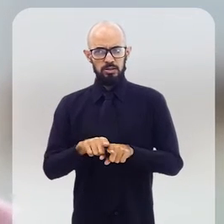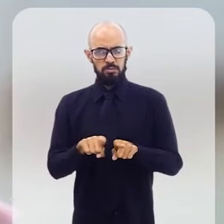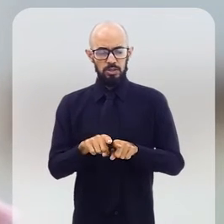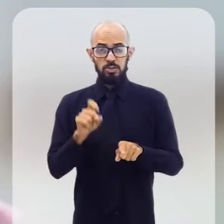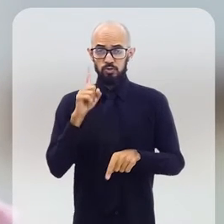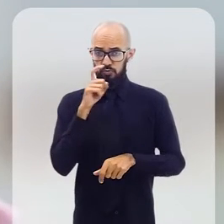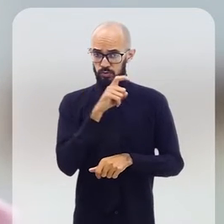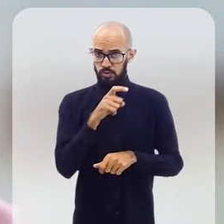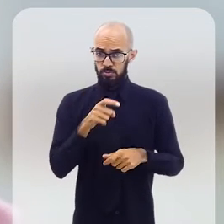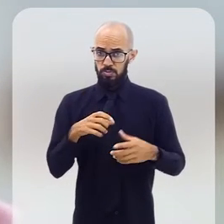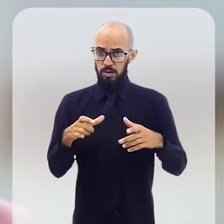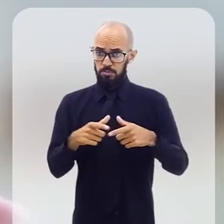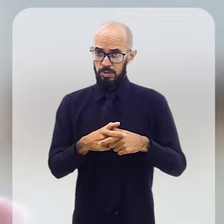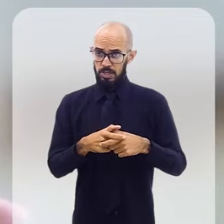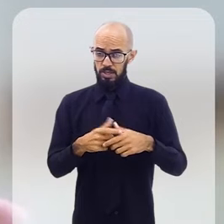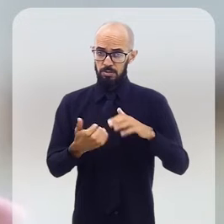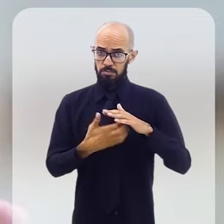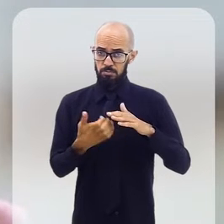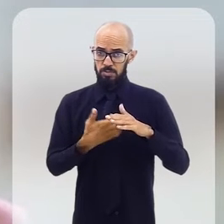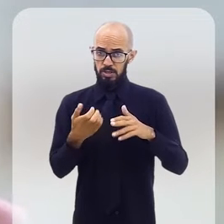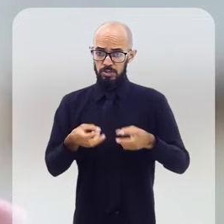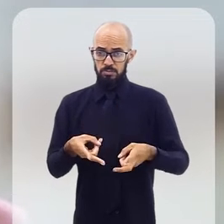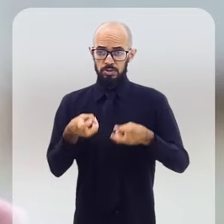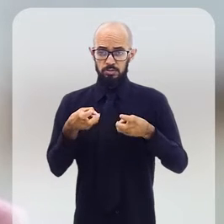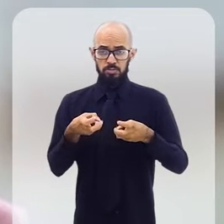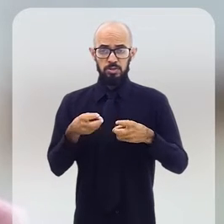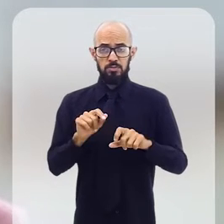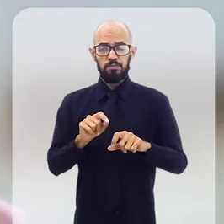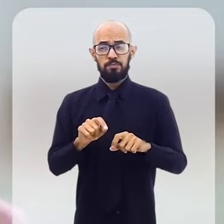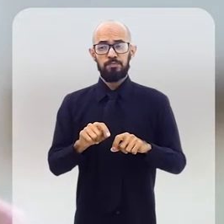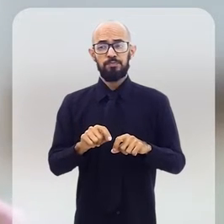é difícil para a pequena empresa se enxergar, né,